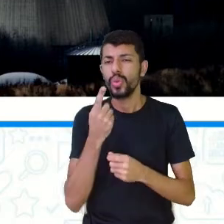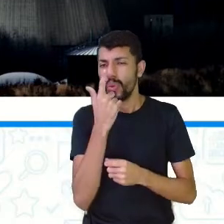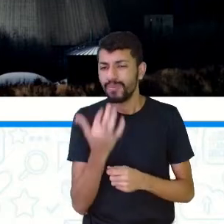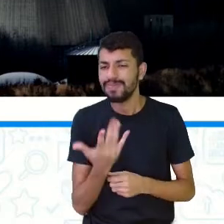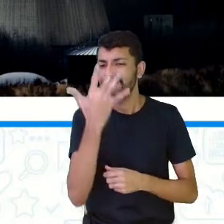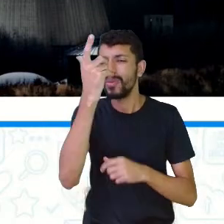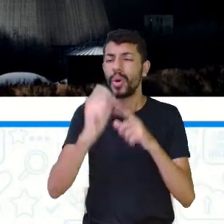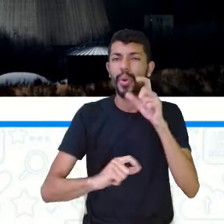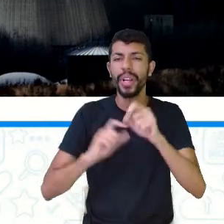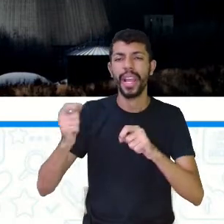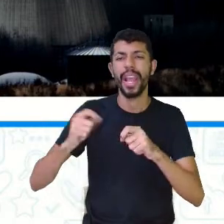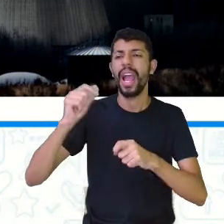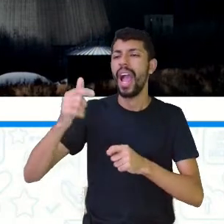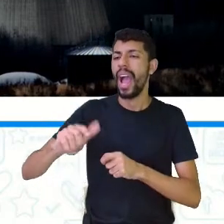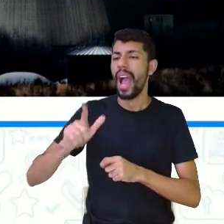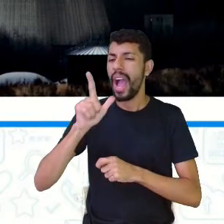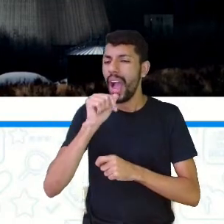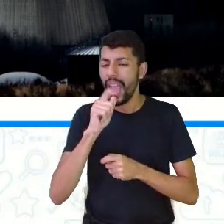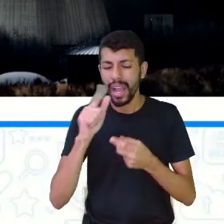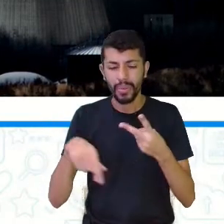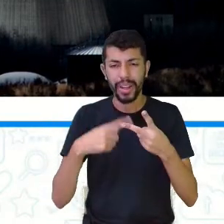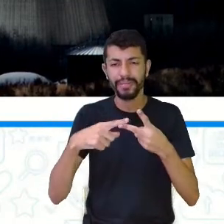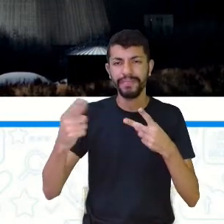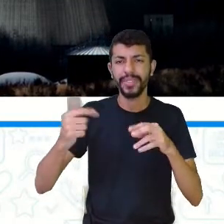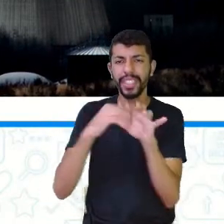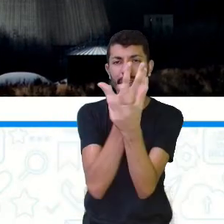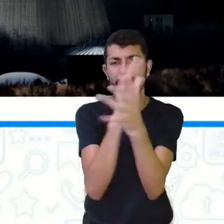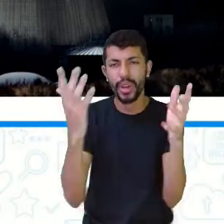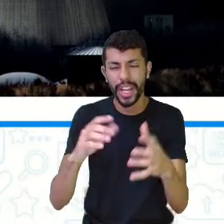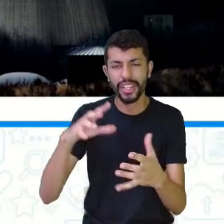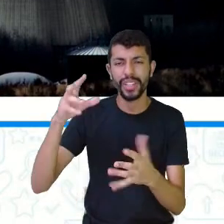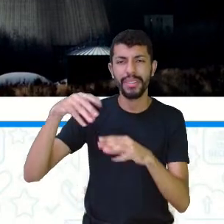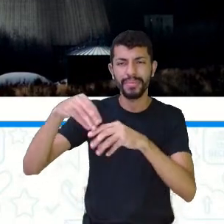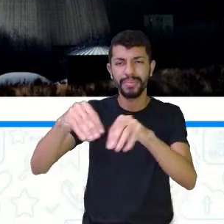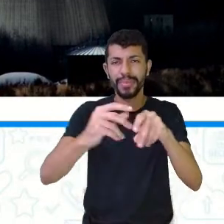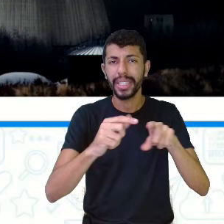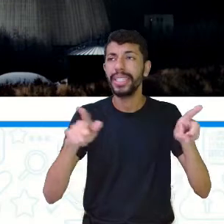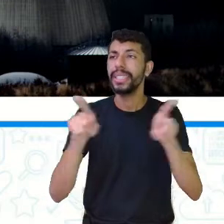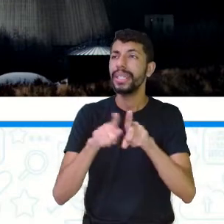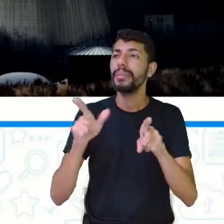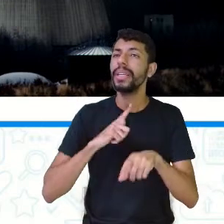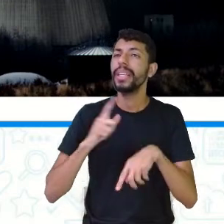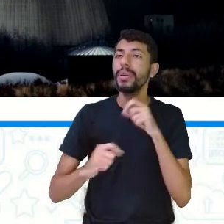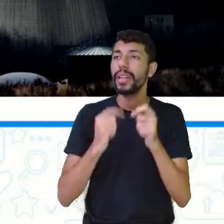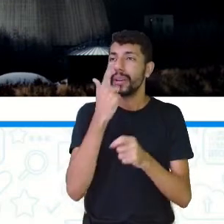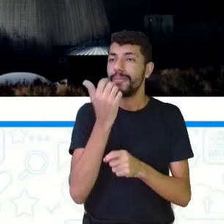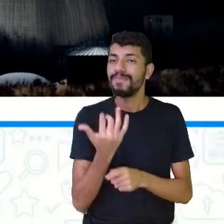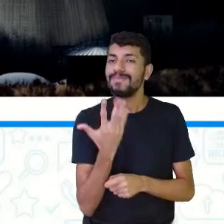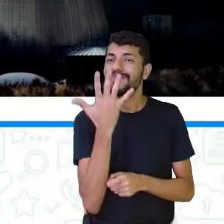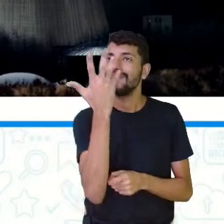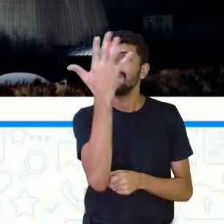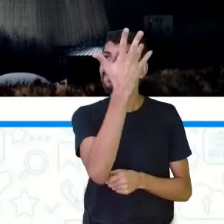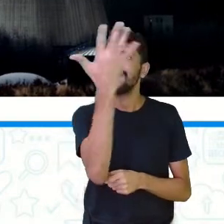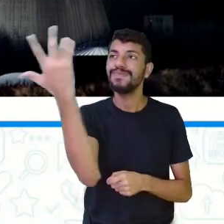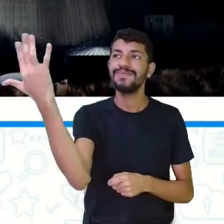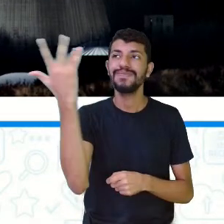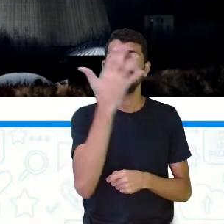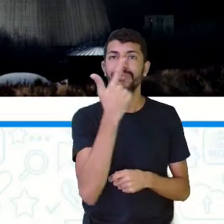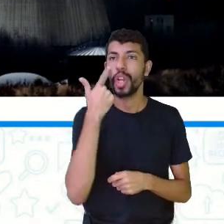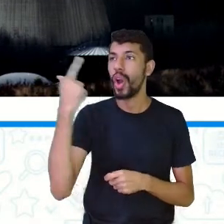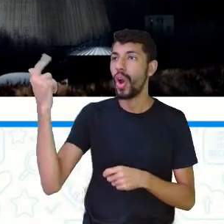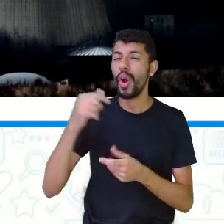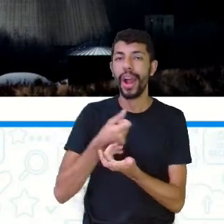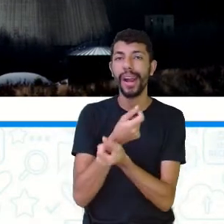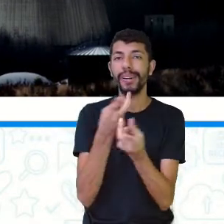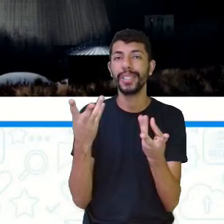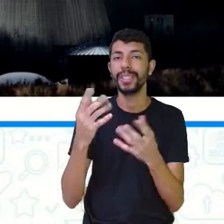poluição do meio ambiente, né, na terra, mas também tem a poluição do ar. Olha a quantidade de fumaça